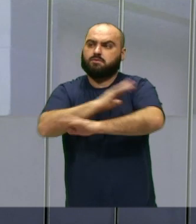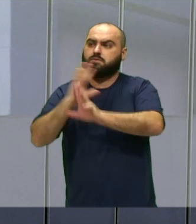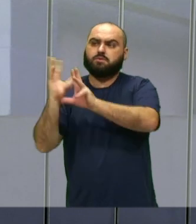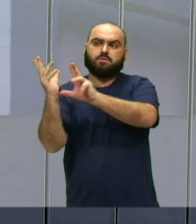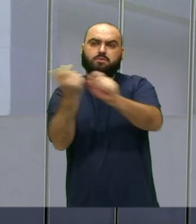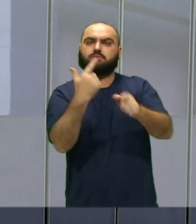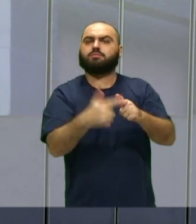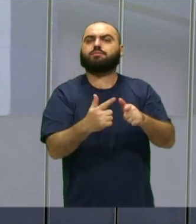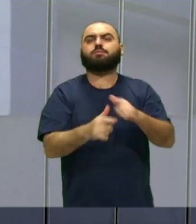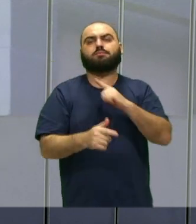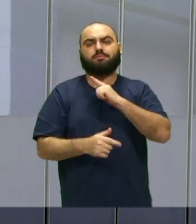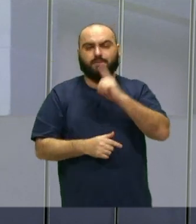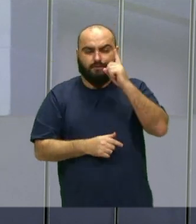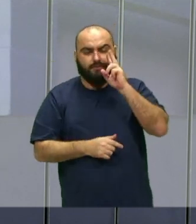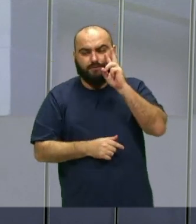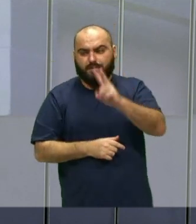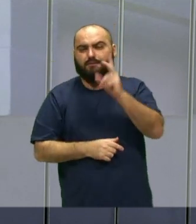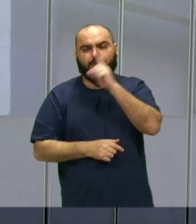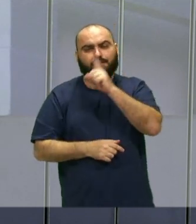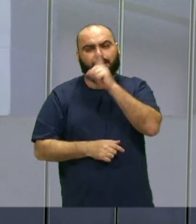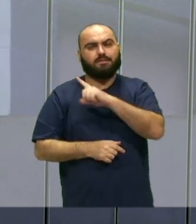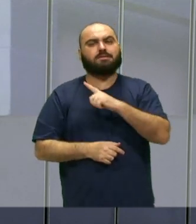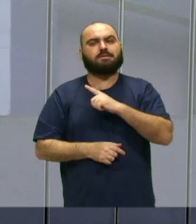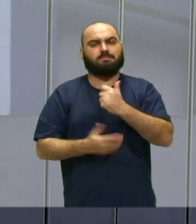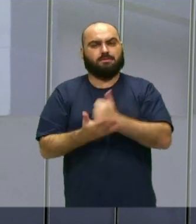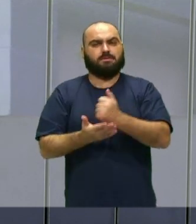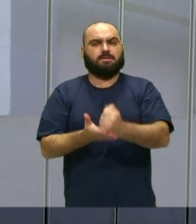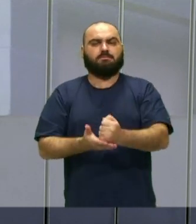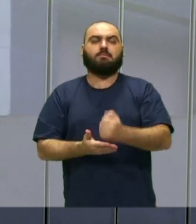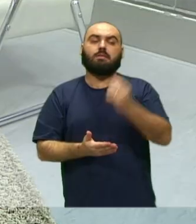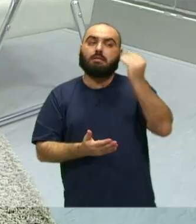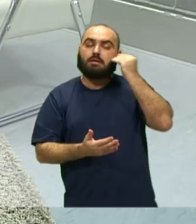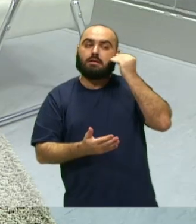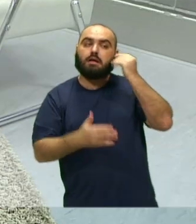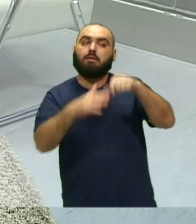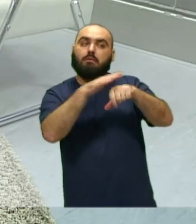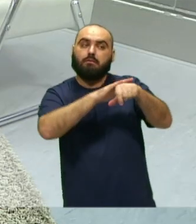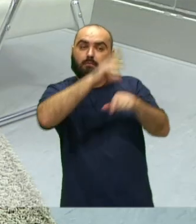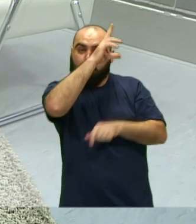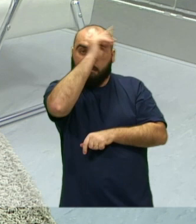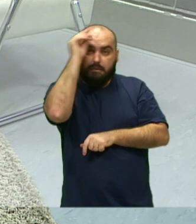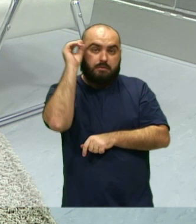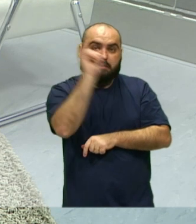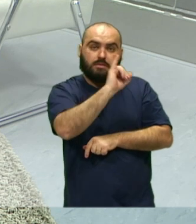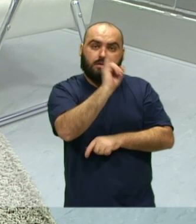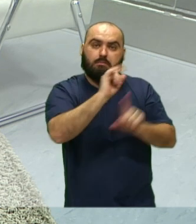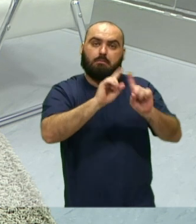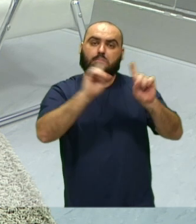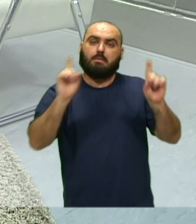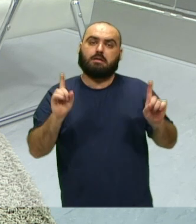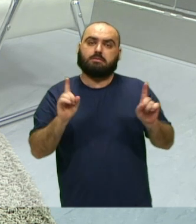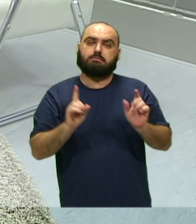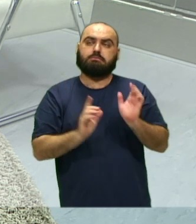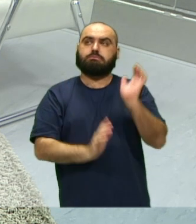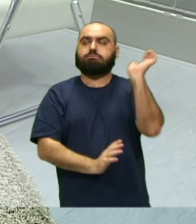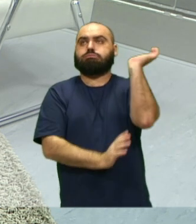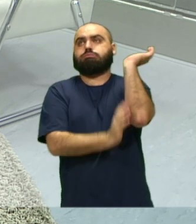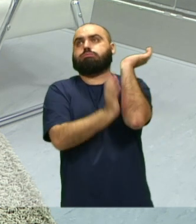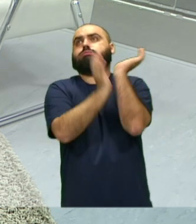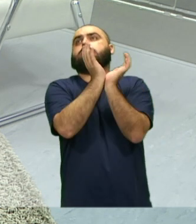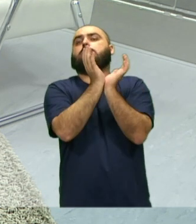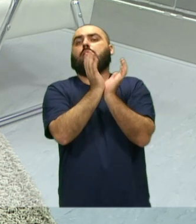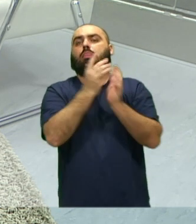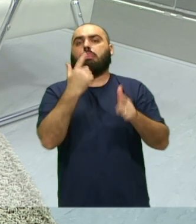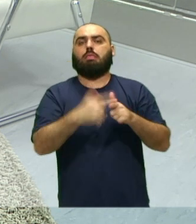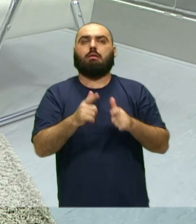Então, eu vi sim uma falha contratual muito grande. Eu tentei conversar com a Prefeitura de Itajaí sobre isso, mas é uma burocracia